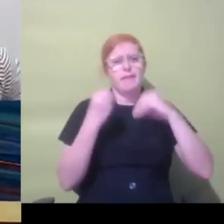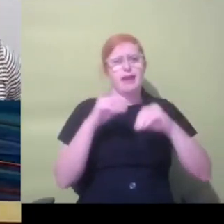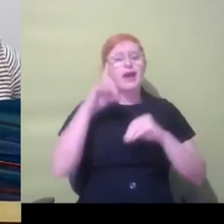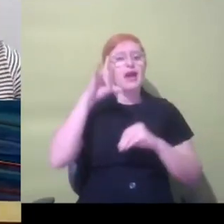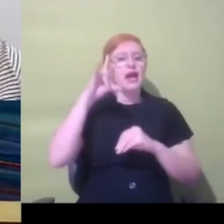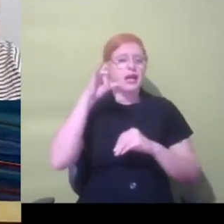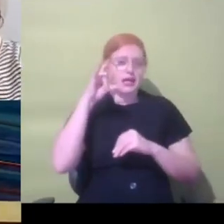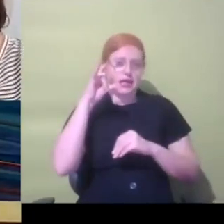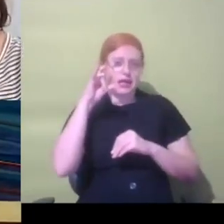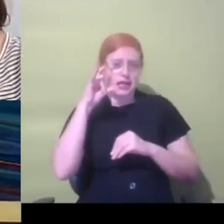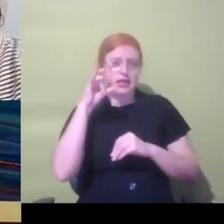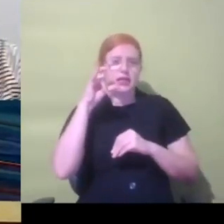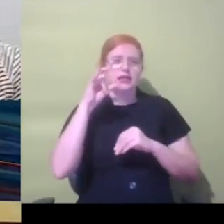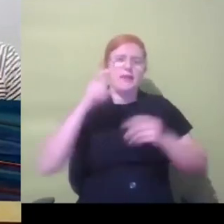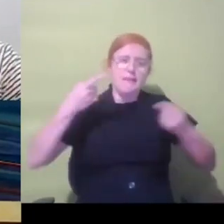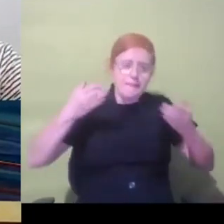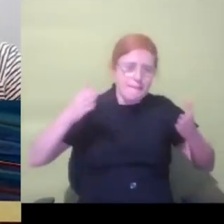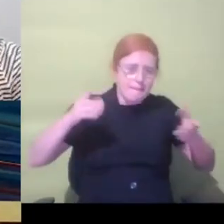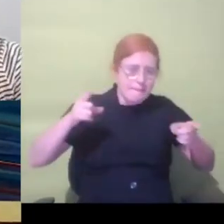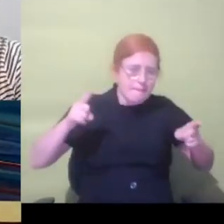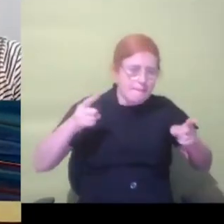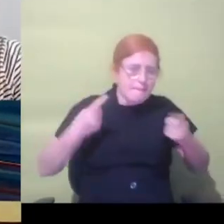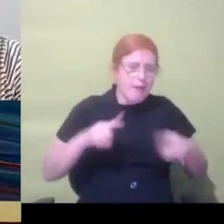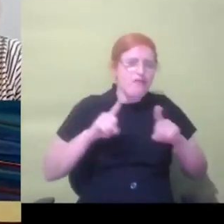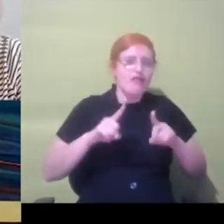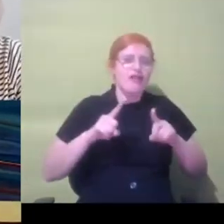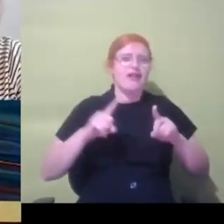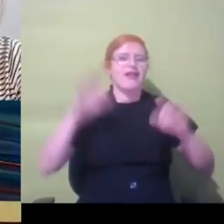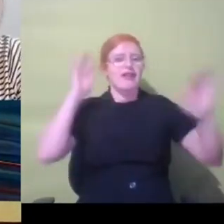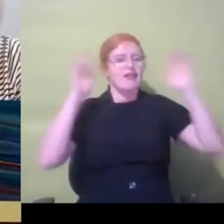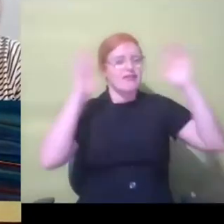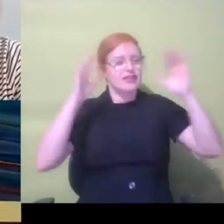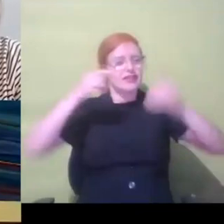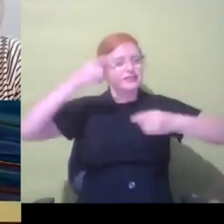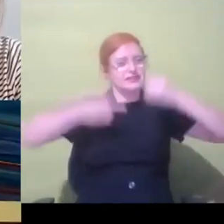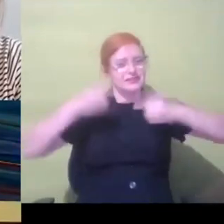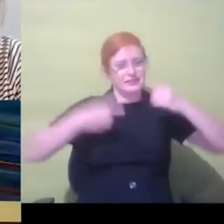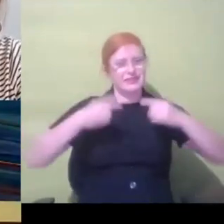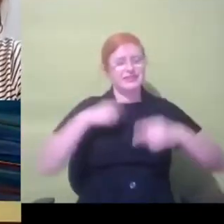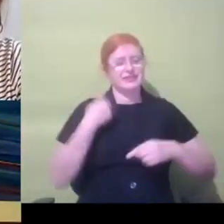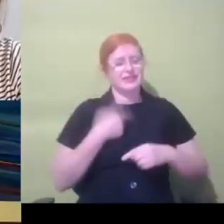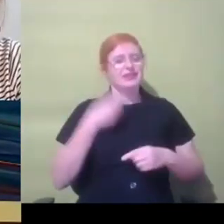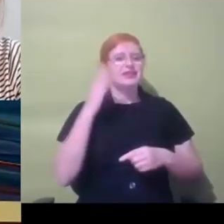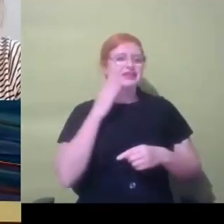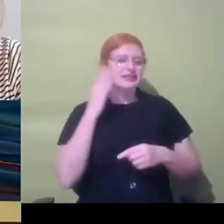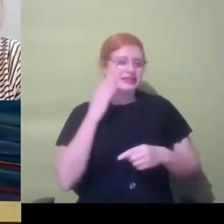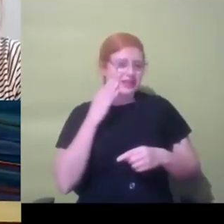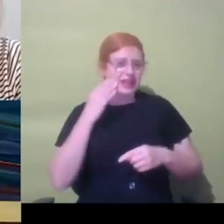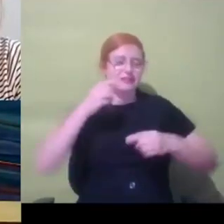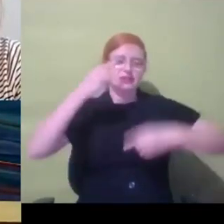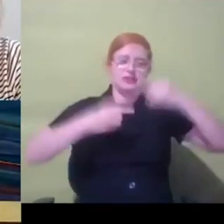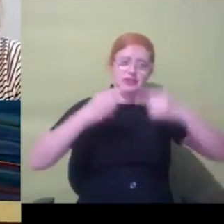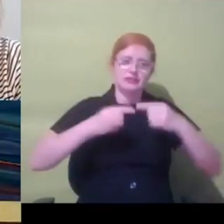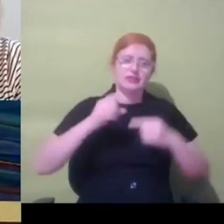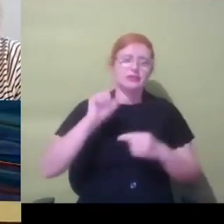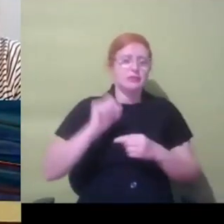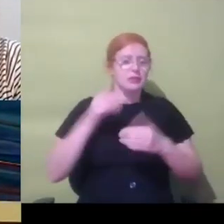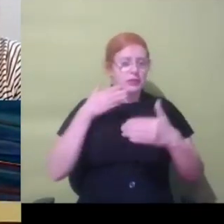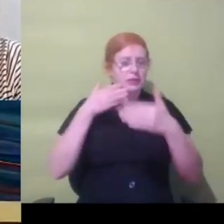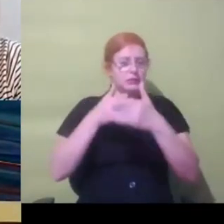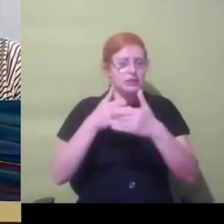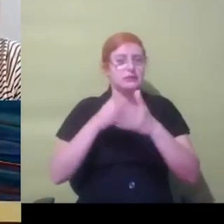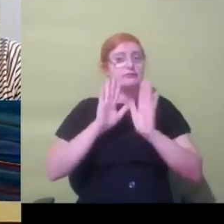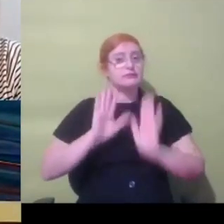para instigar a reflexão e o debate. O debate, a gente sabe que a ferramenta é um pouco limitada,